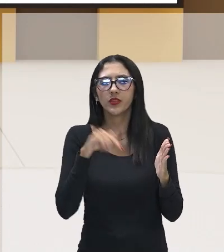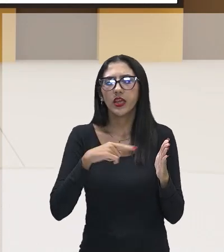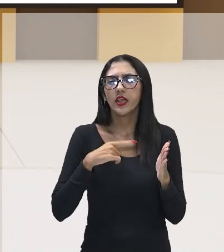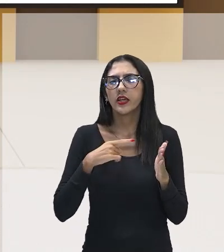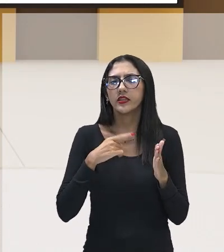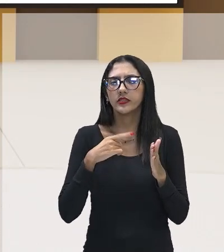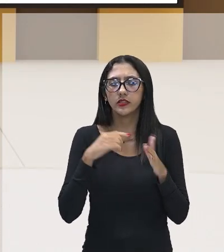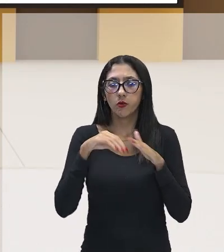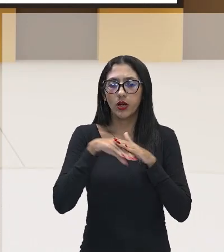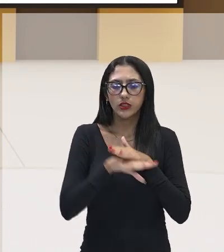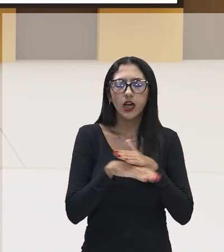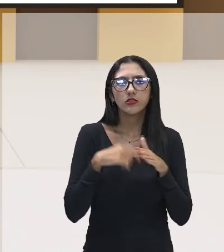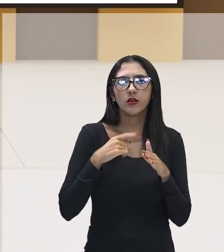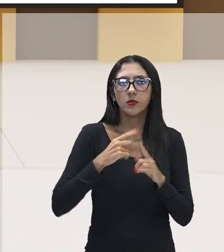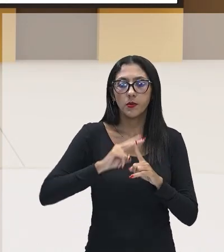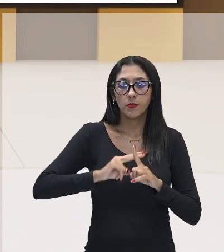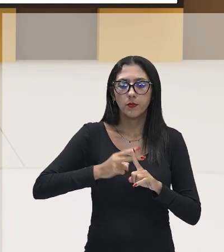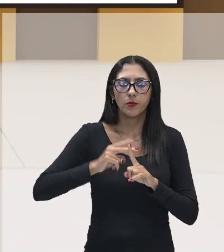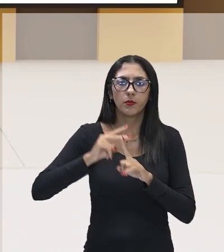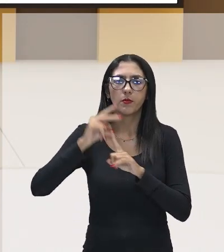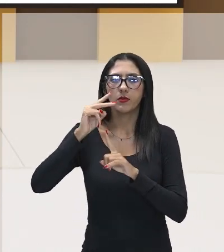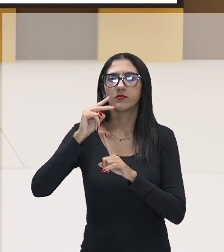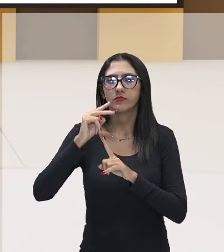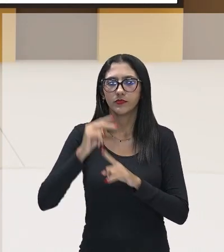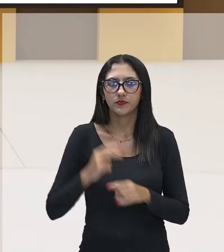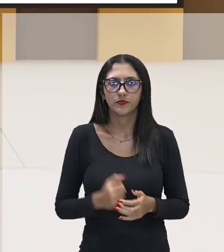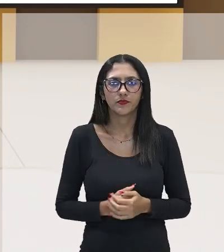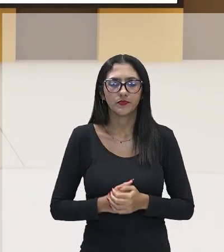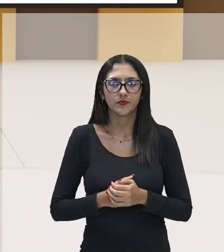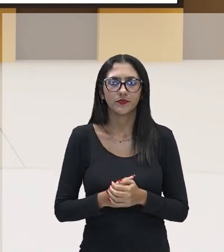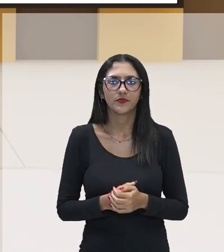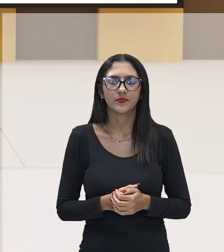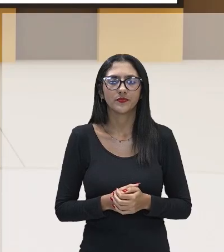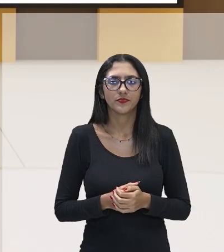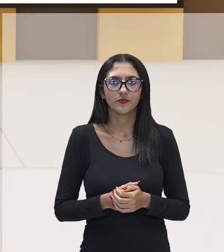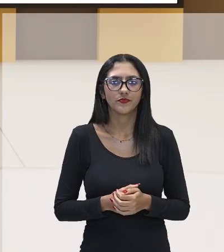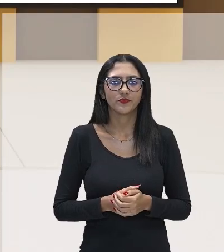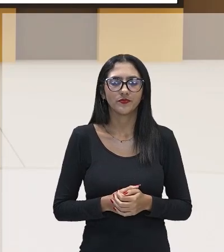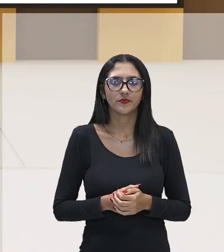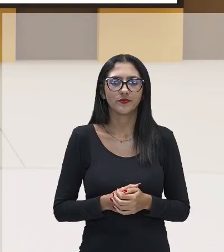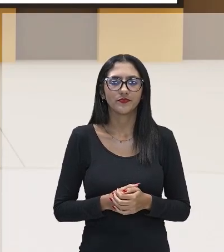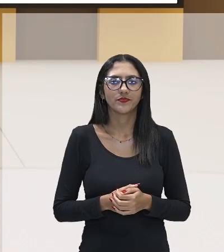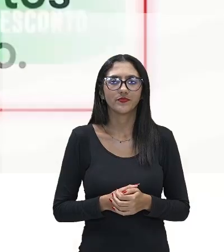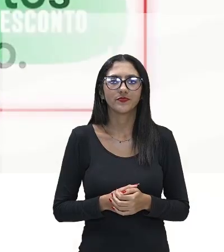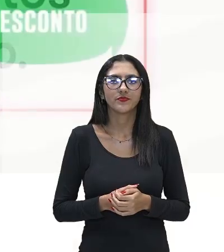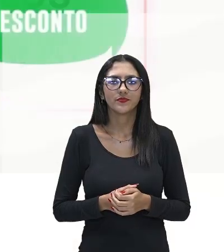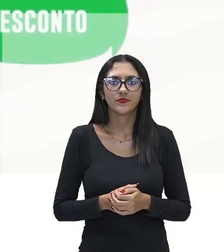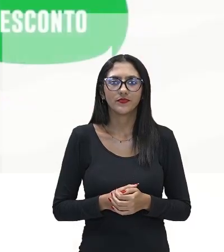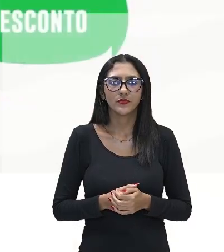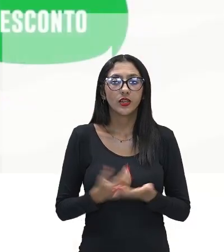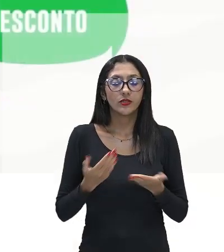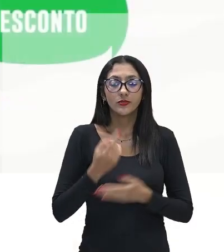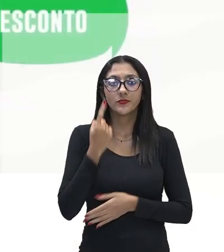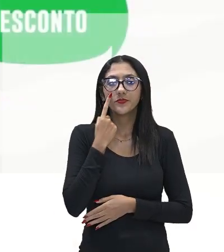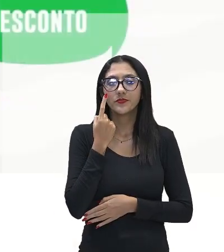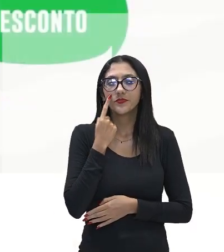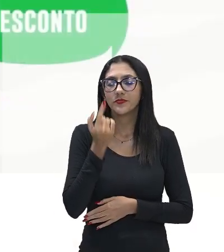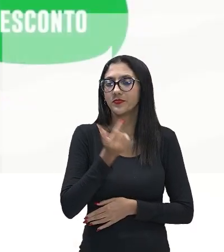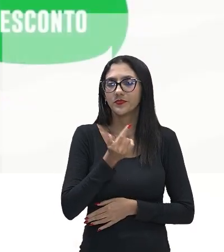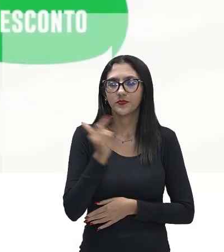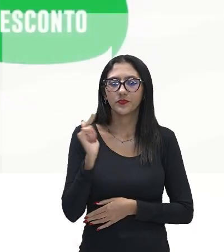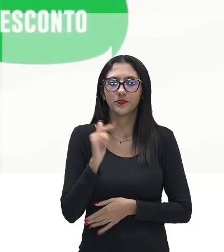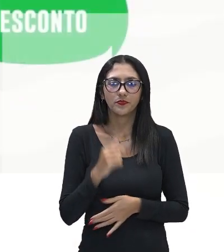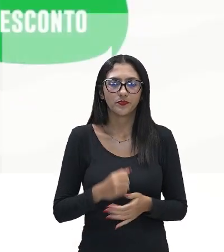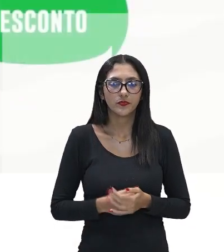mais dinheiro ainda, tá? Então, o capital é o dinheiro. Muito bom. Agora, vamos ver aí